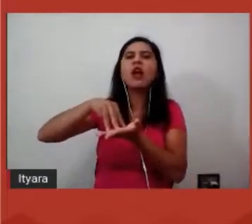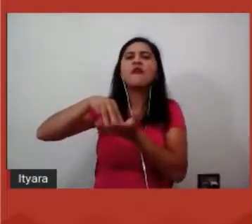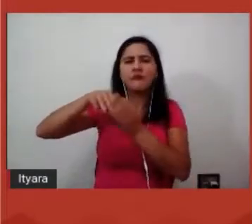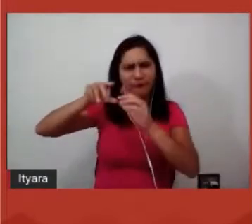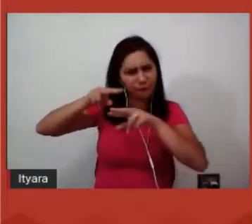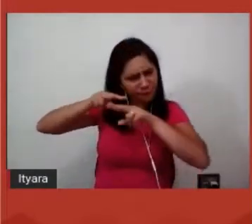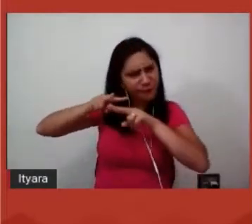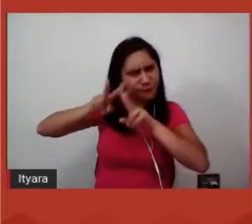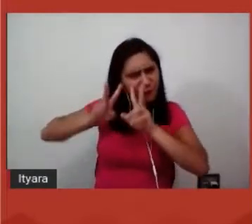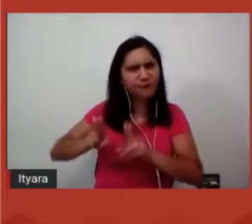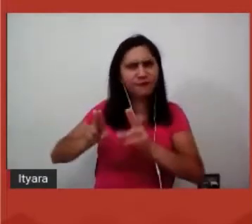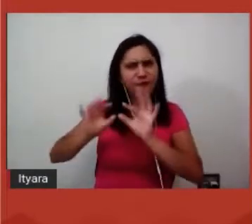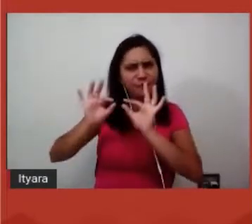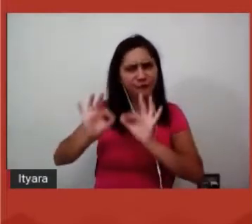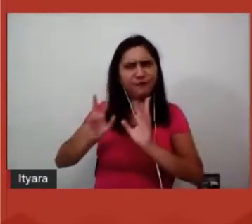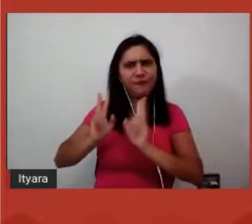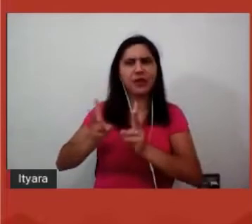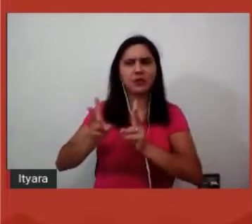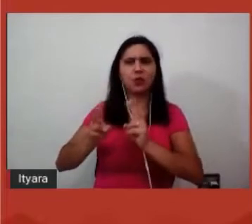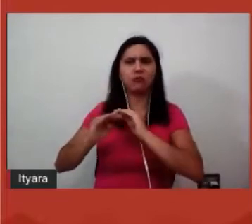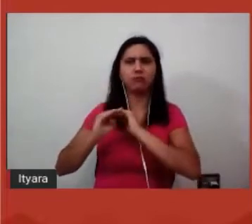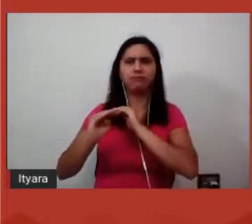Gente, desculpa aí os conceitos